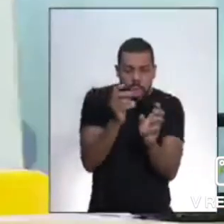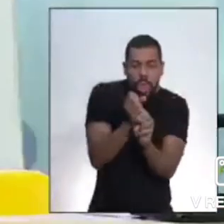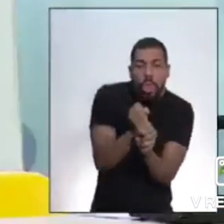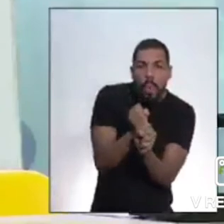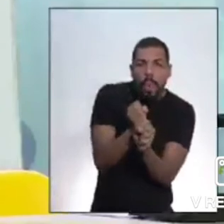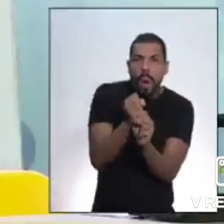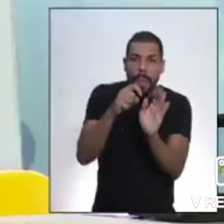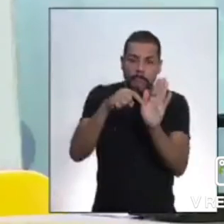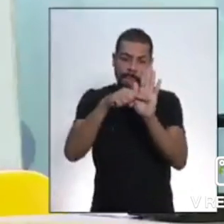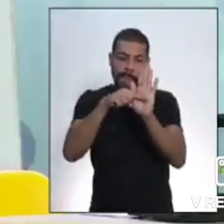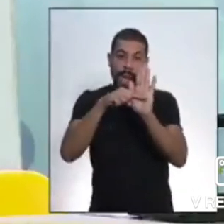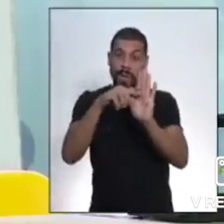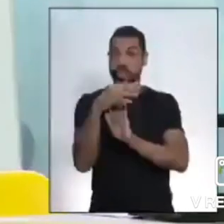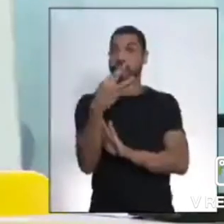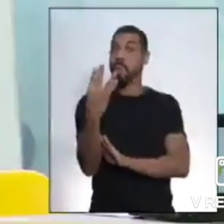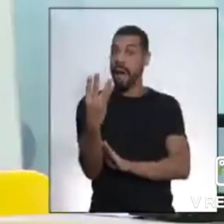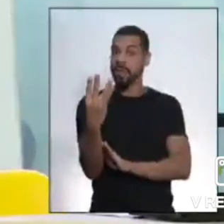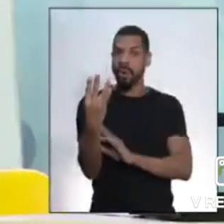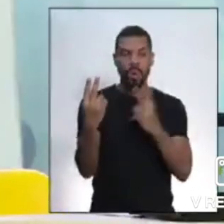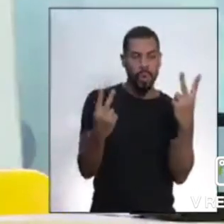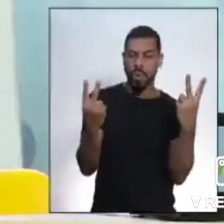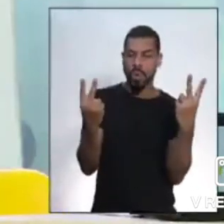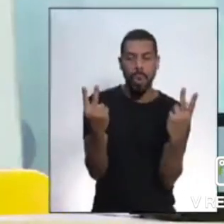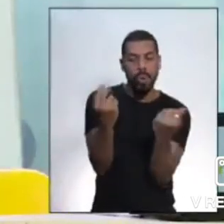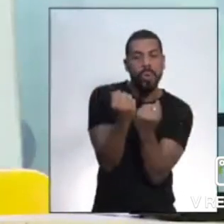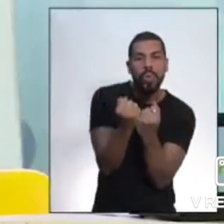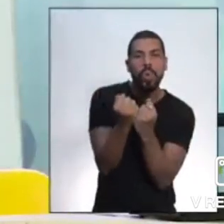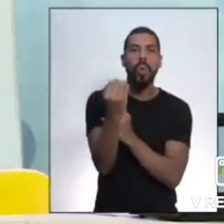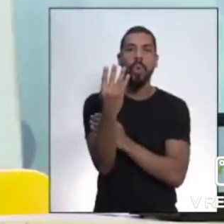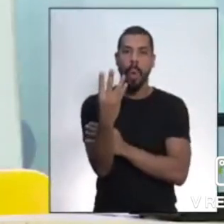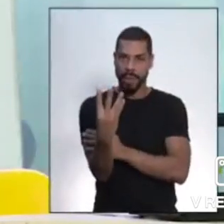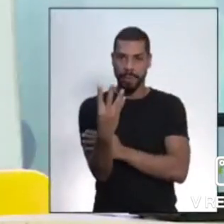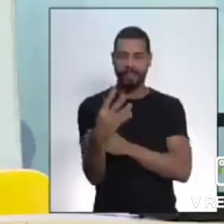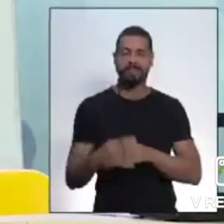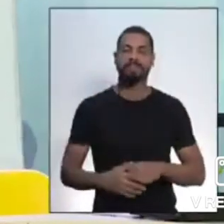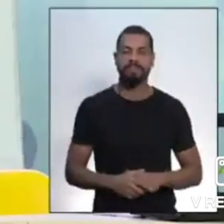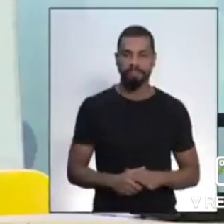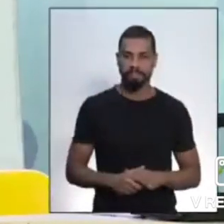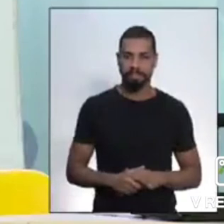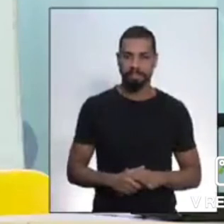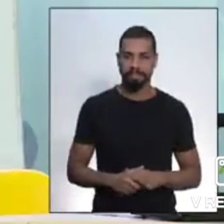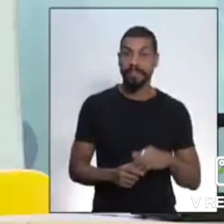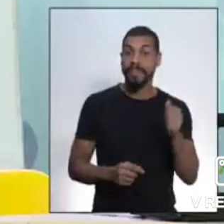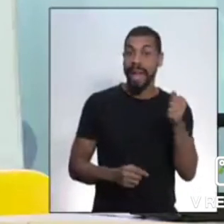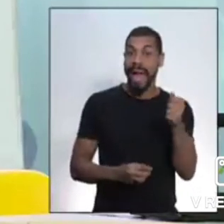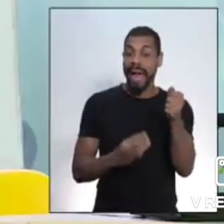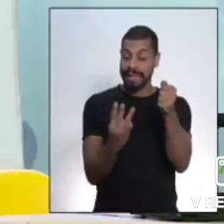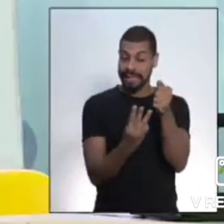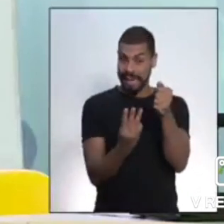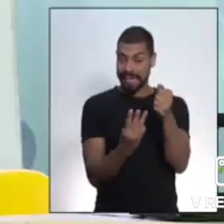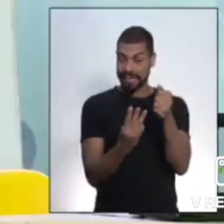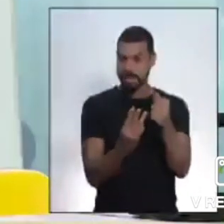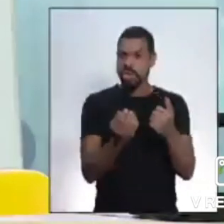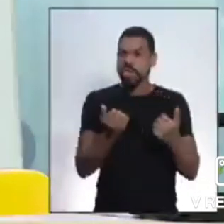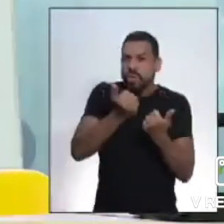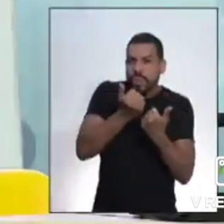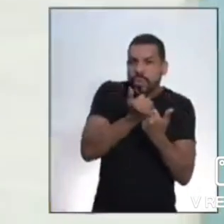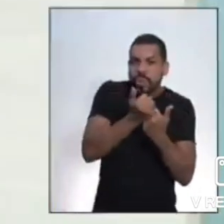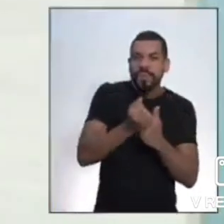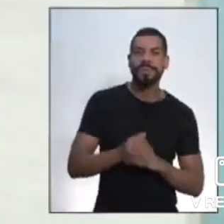4. Menos 4 aqui. Meu A3. Vamos lá. Substitui de novo o termo